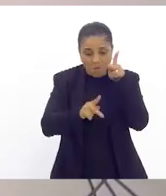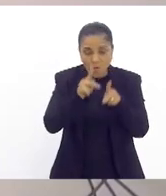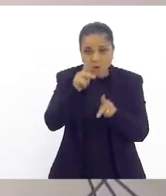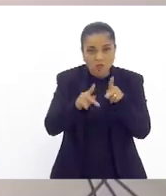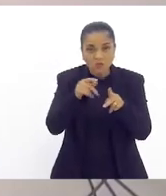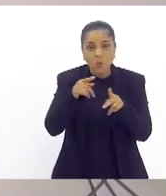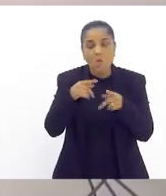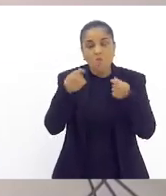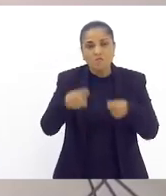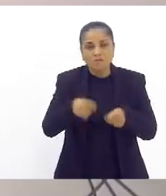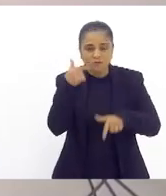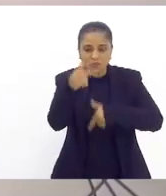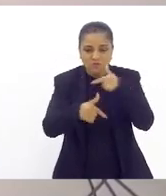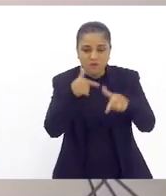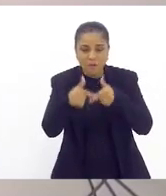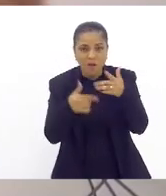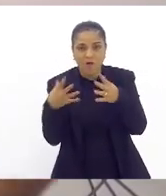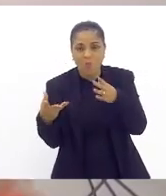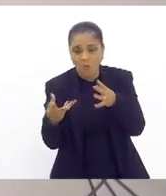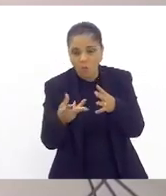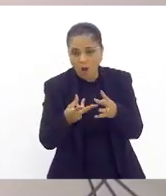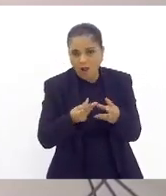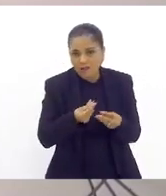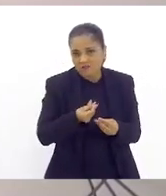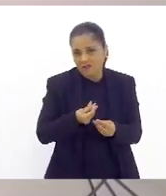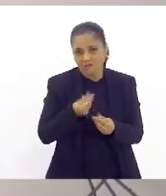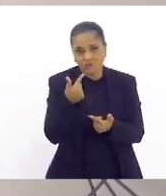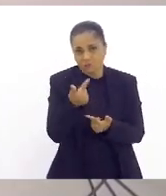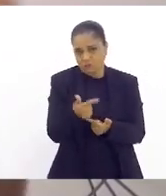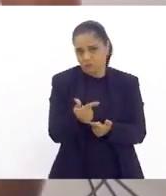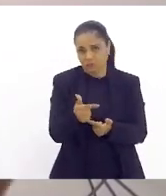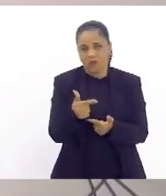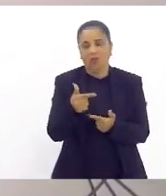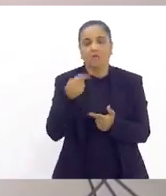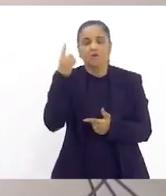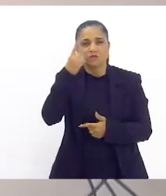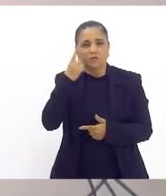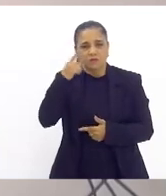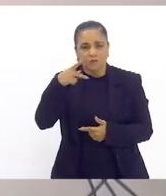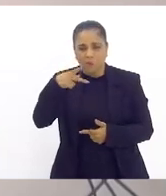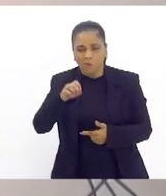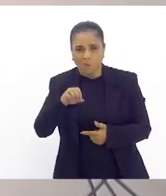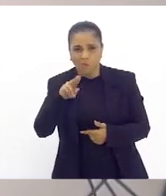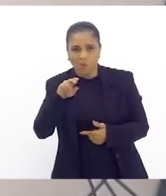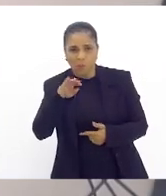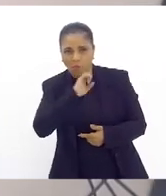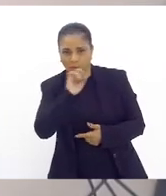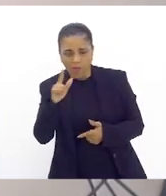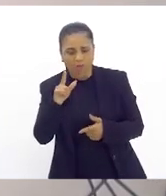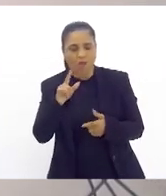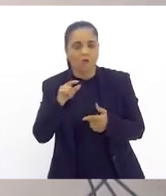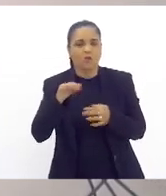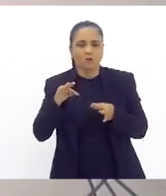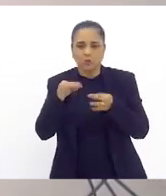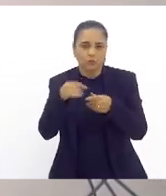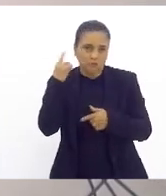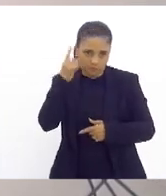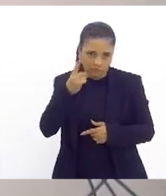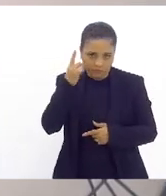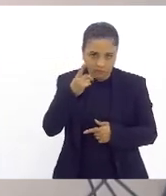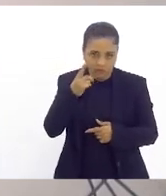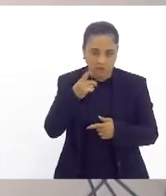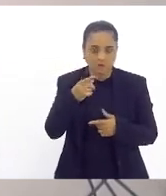um serviço de qualidade por todas as questões que foram colocadas aqui pelo Deputado Paulo e por outros deputados que nos antecederam Agora